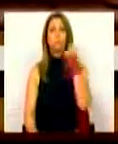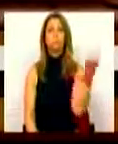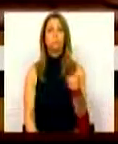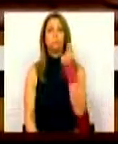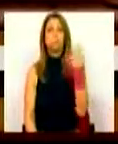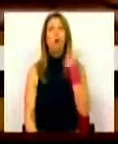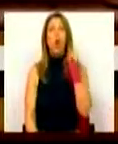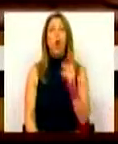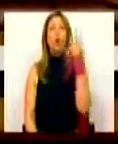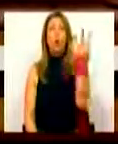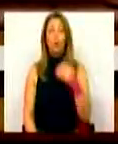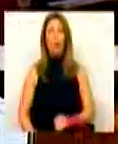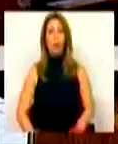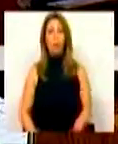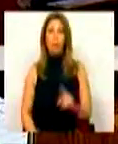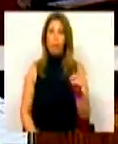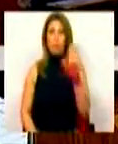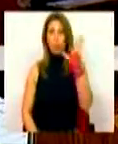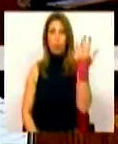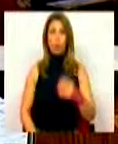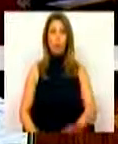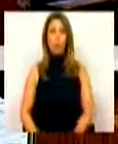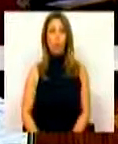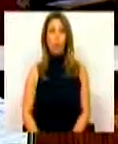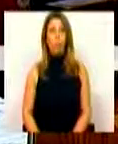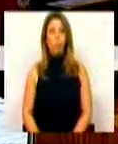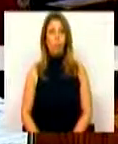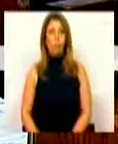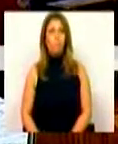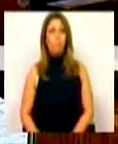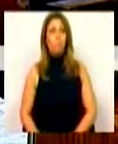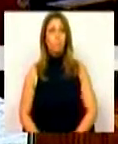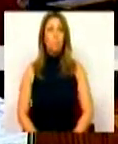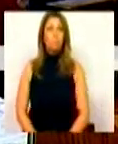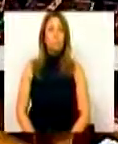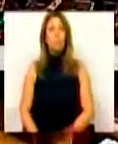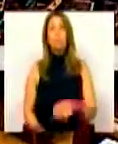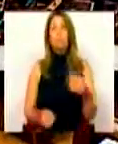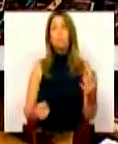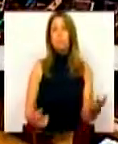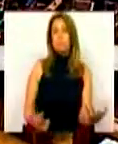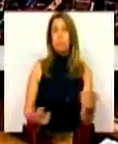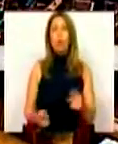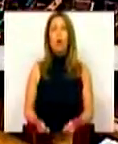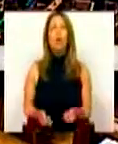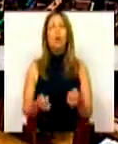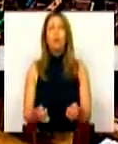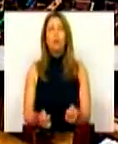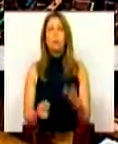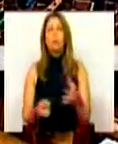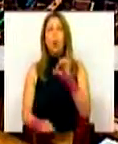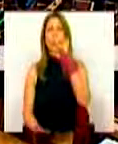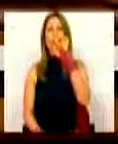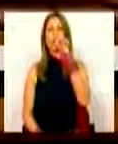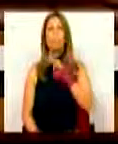que aconteceu foi... Estamos a investir cerca de 8